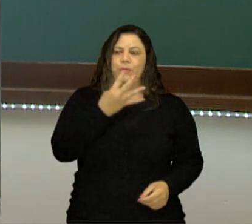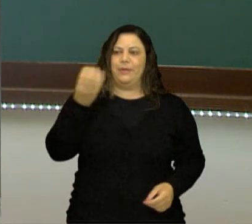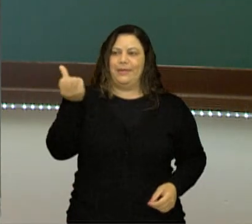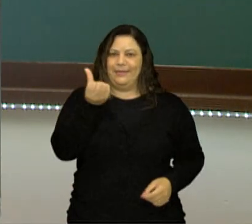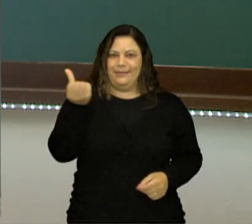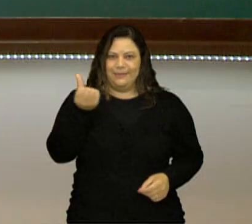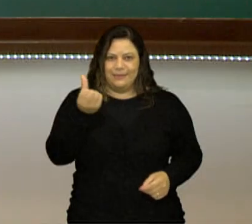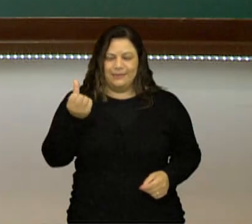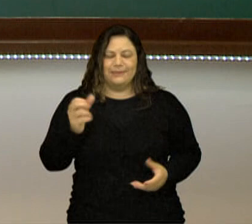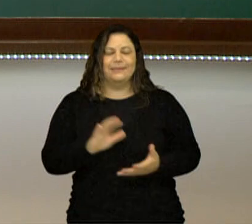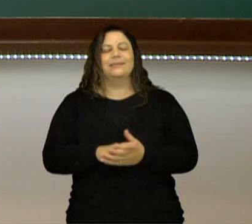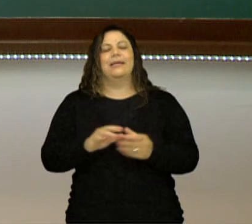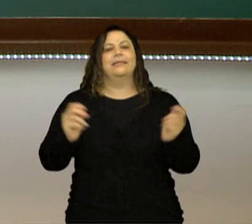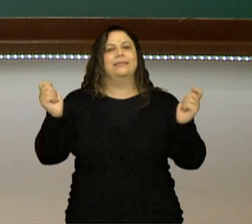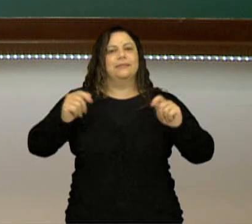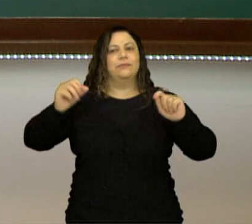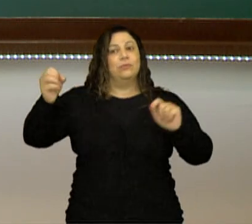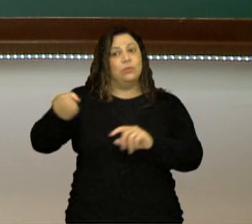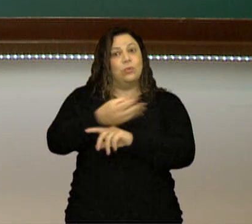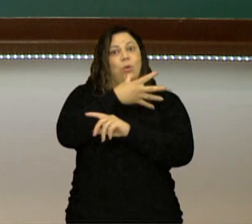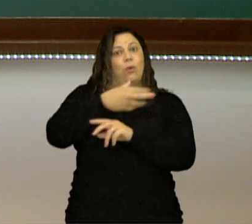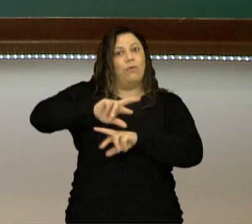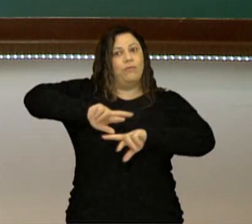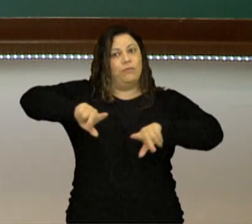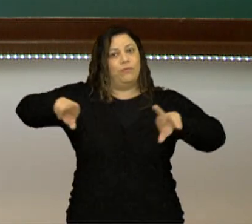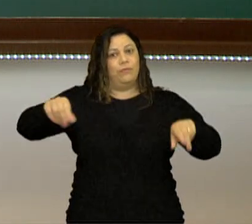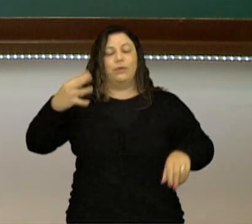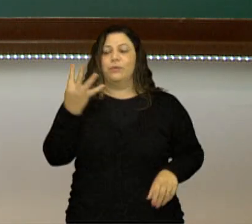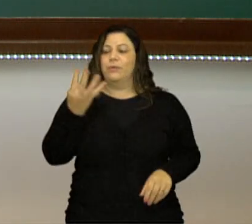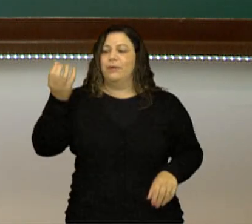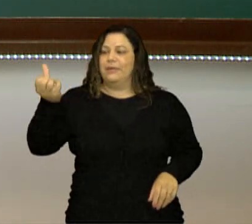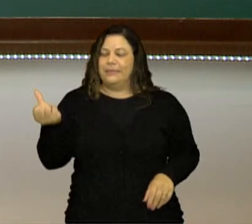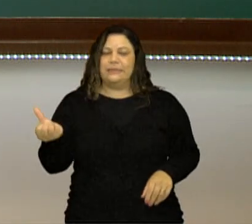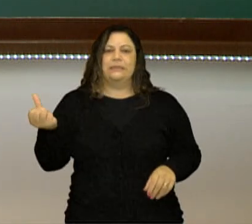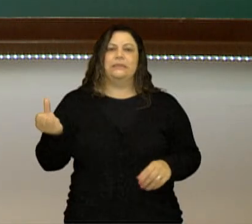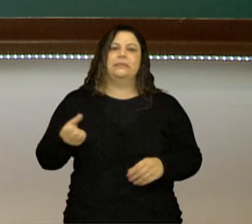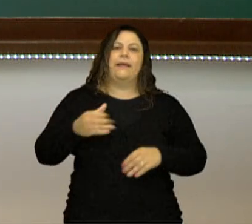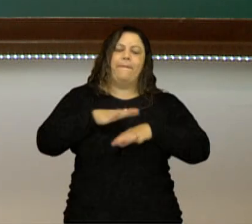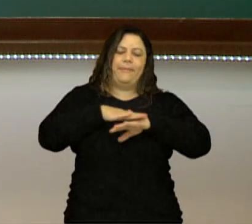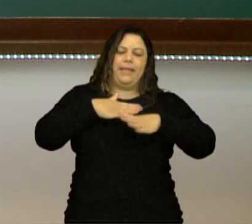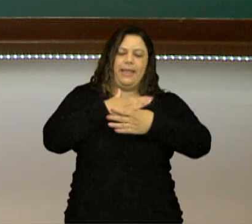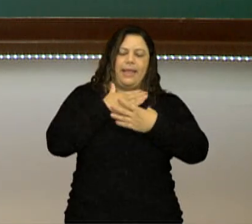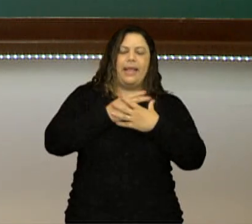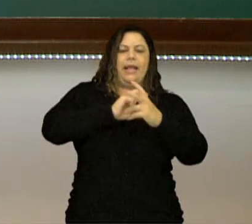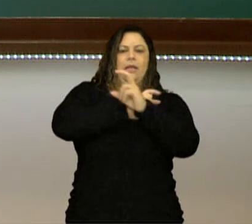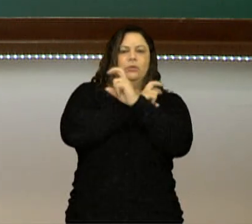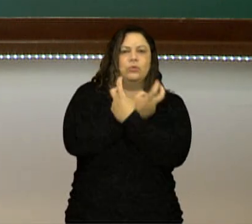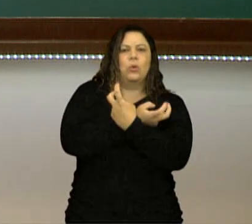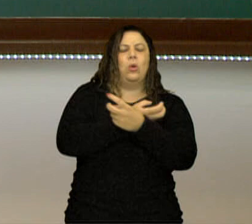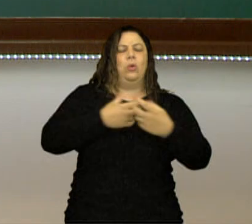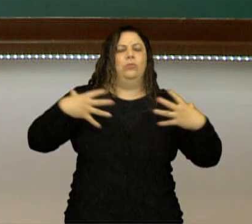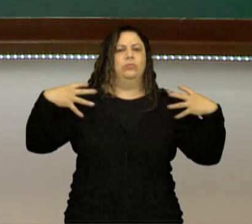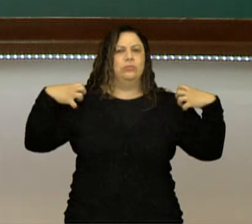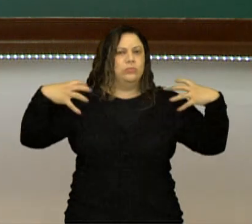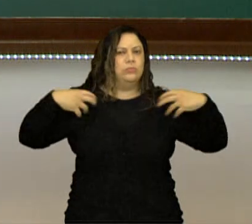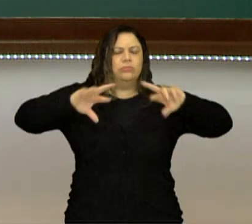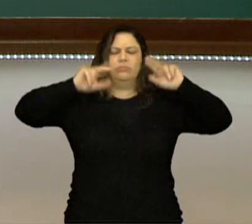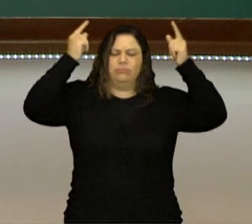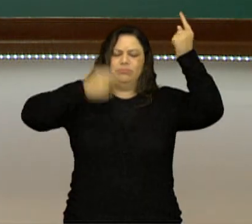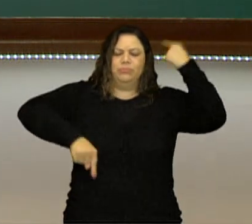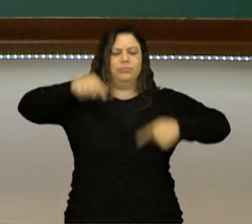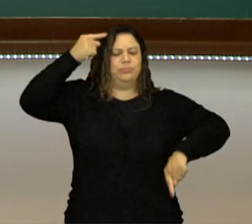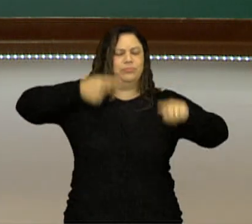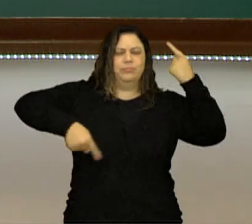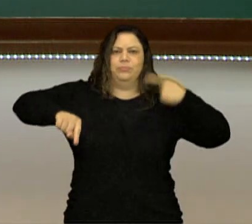formaria duas novas células com 46 cromossomos. Isso vale para a pele, para os músculos, para os ossos, para todas as estruturas do